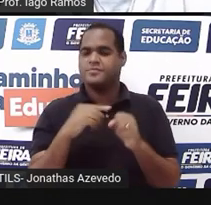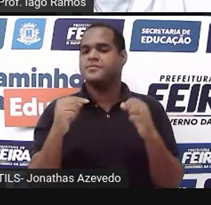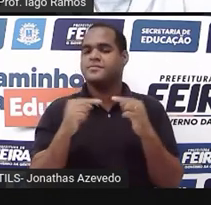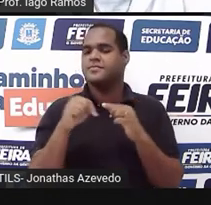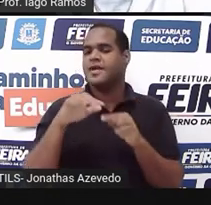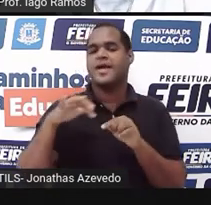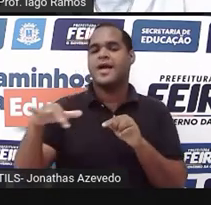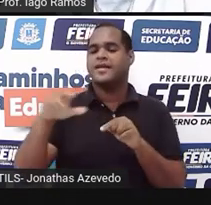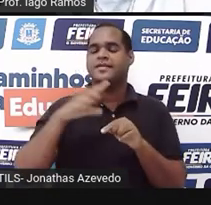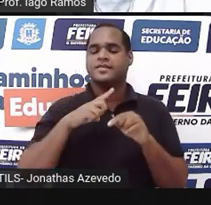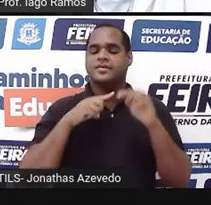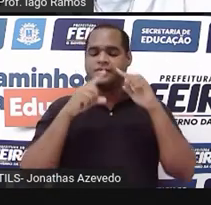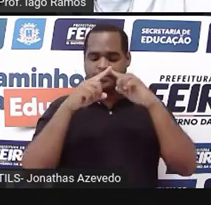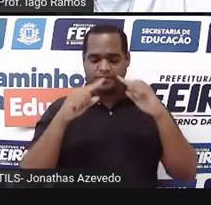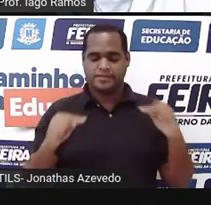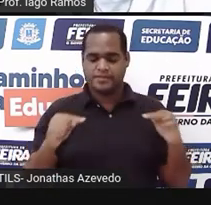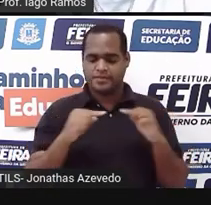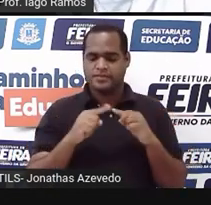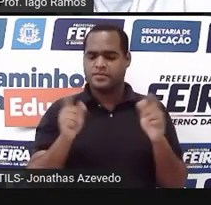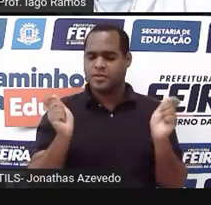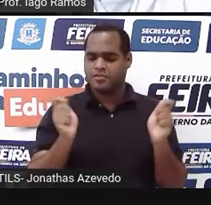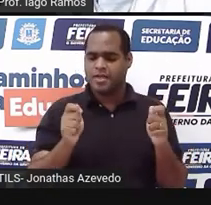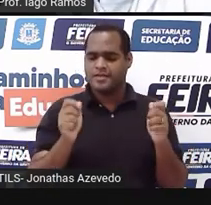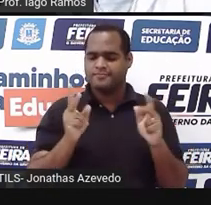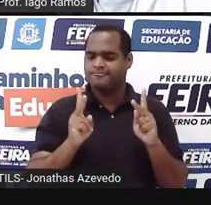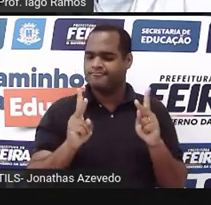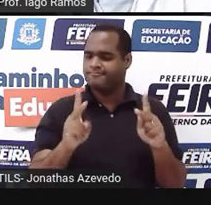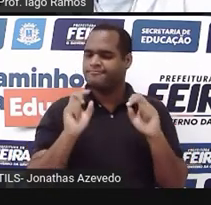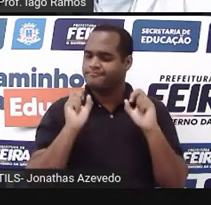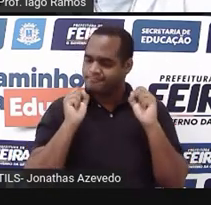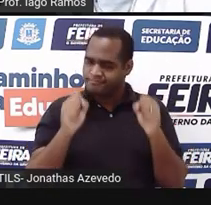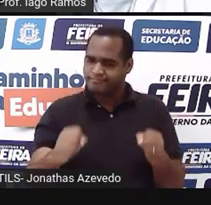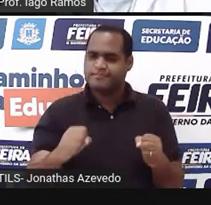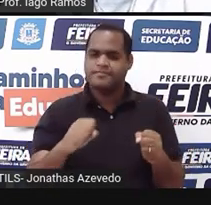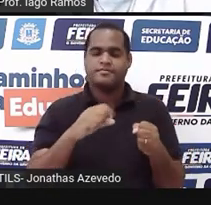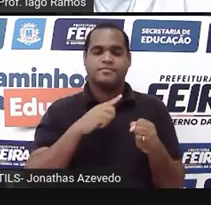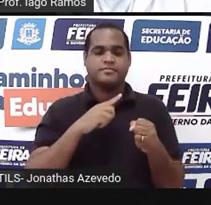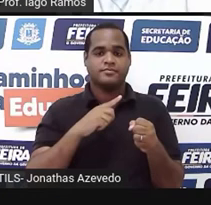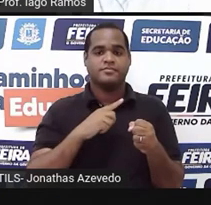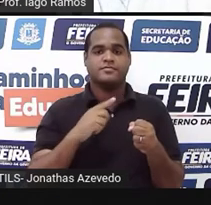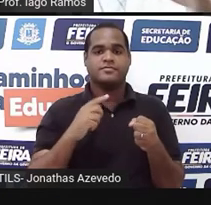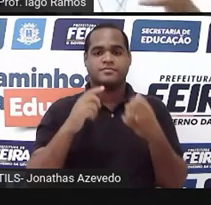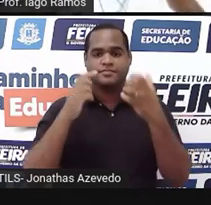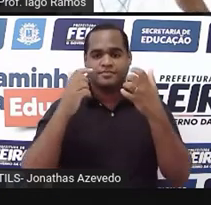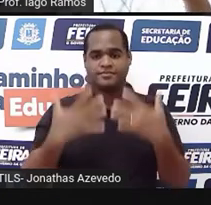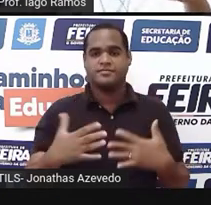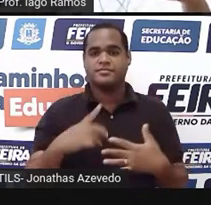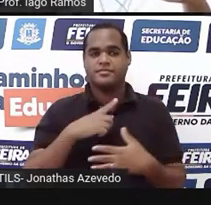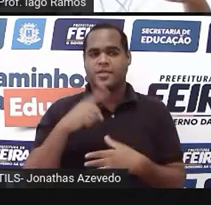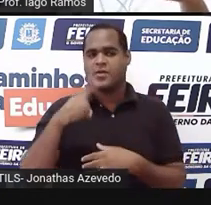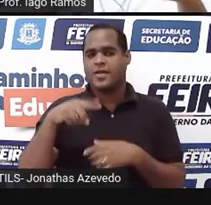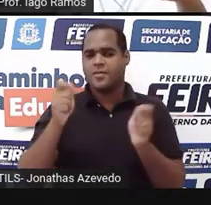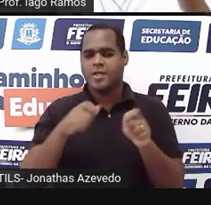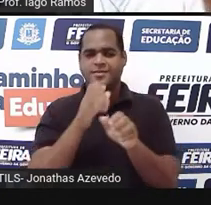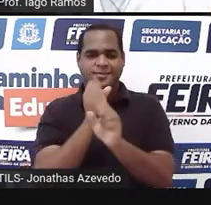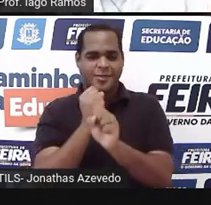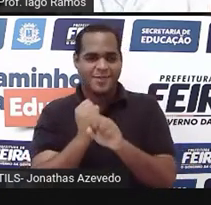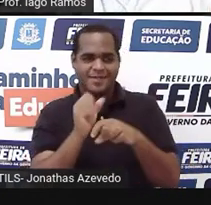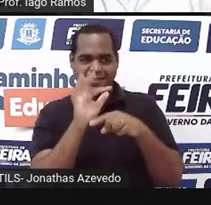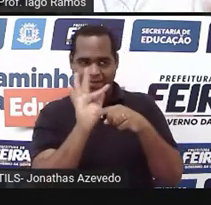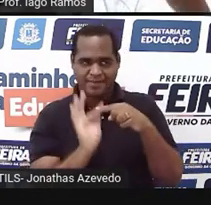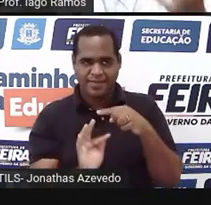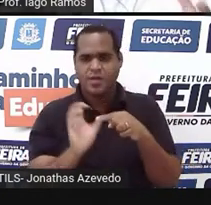triângulos Mas a gente pode continuar aquelas continhas ali ó porque se eu tô somando duas frações